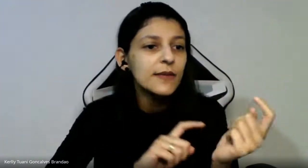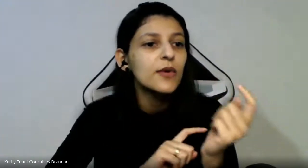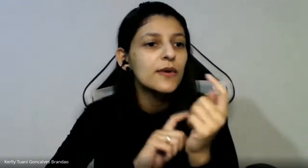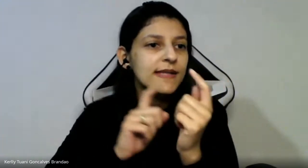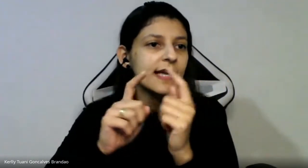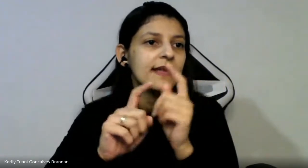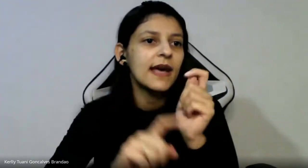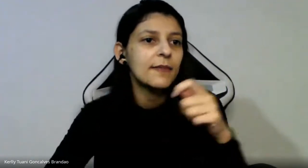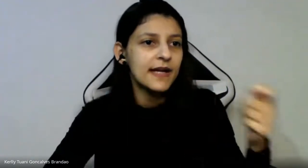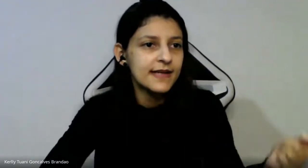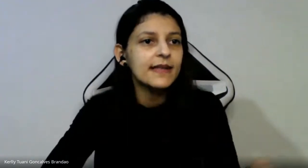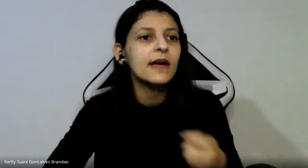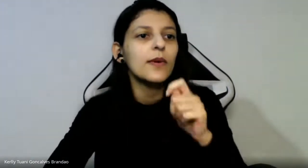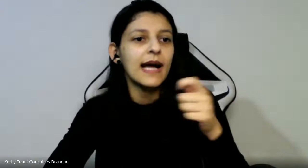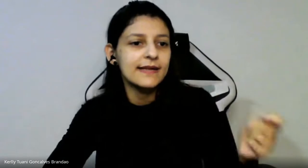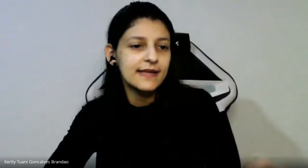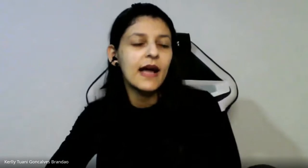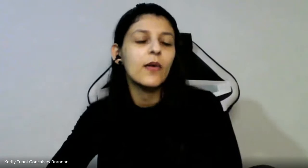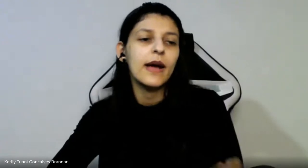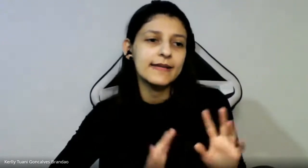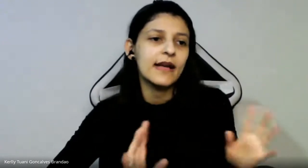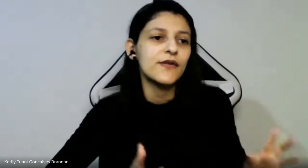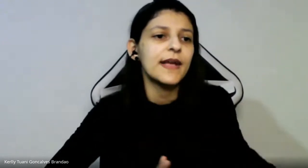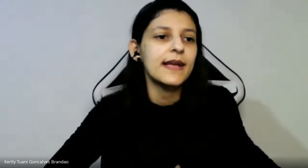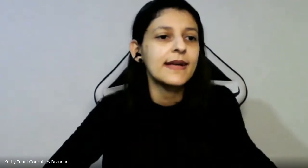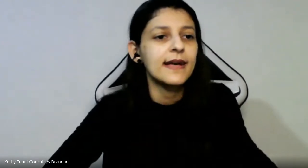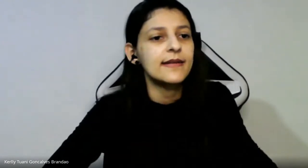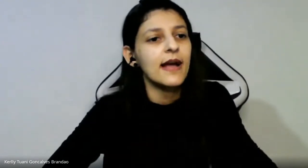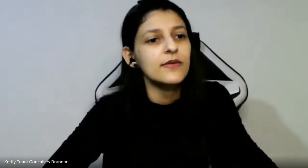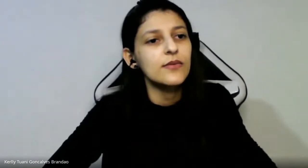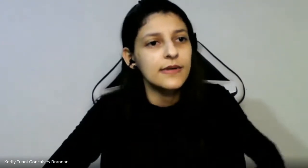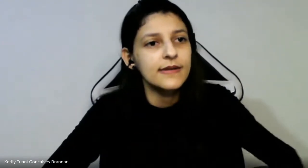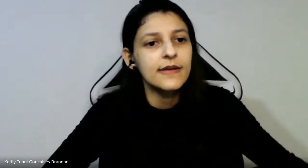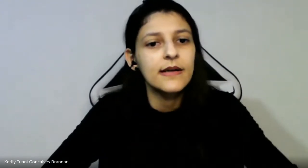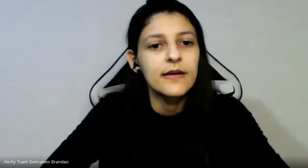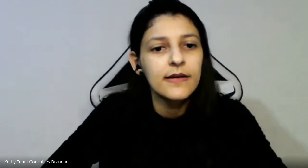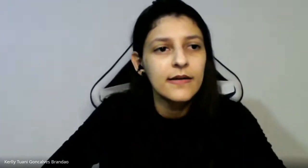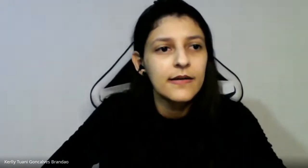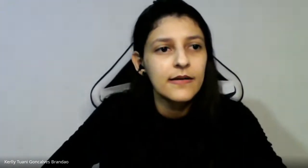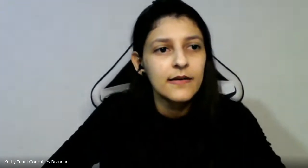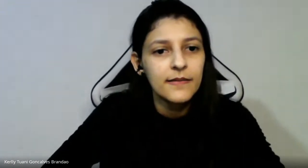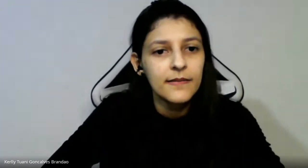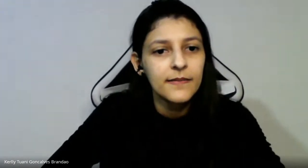São símbolos, né? Que representam cada sinal. Essa é a diferença entre as duas.